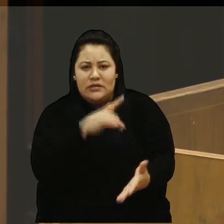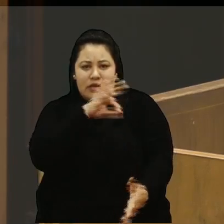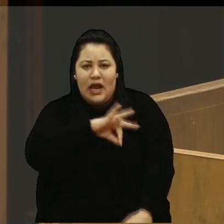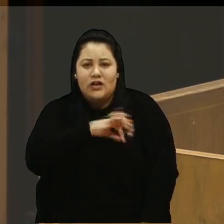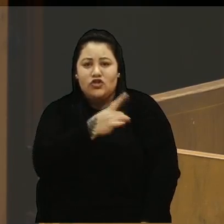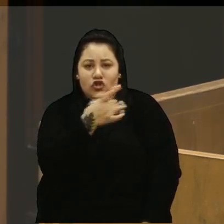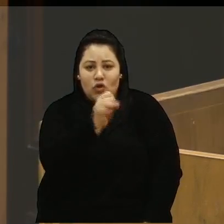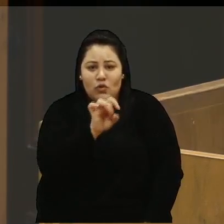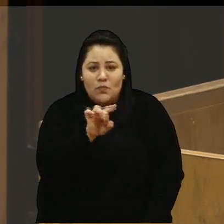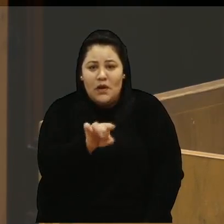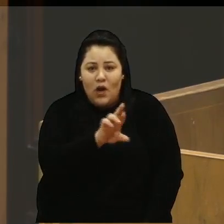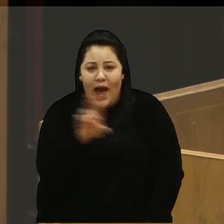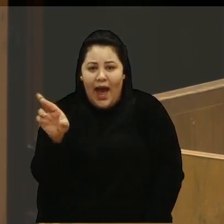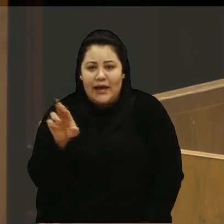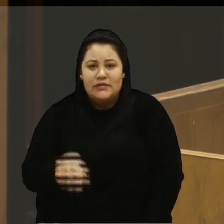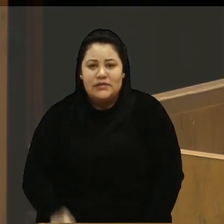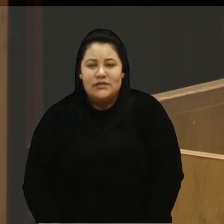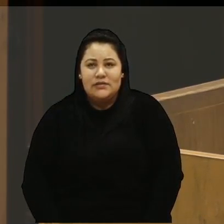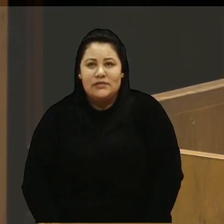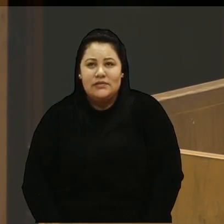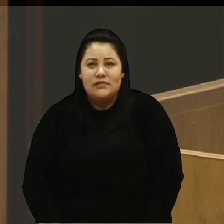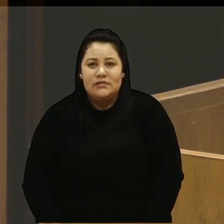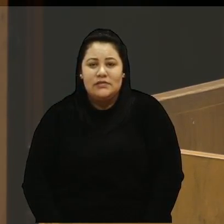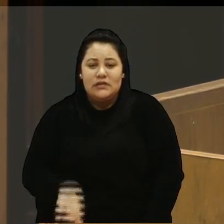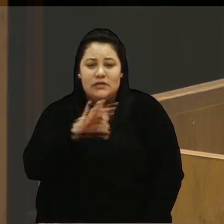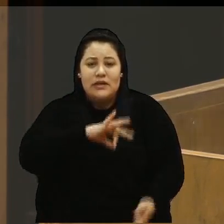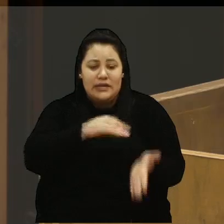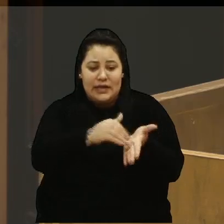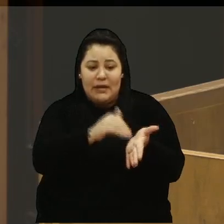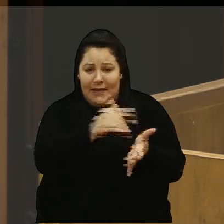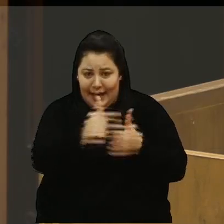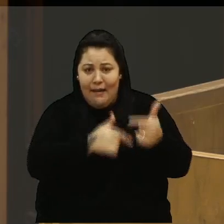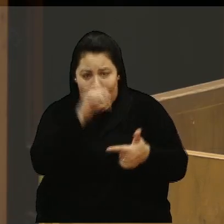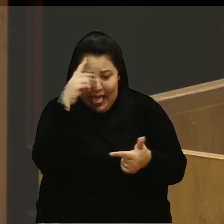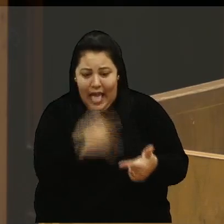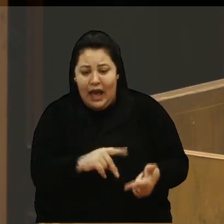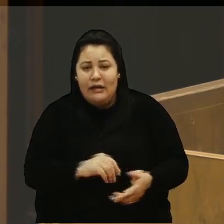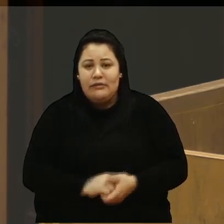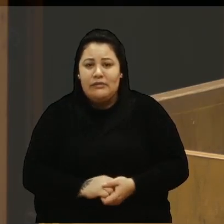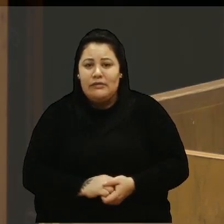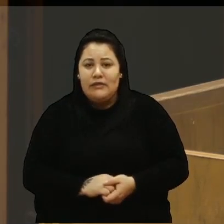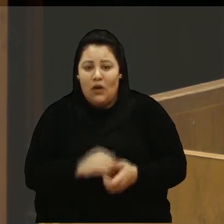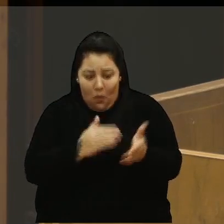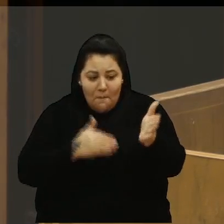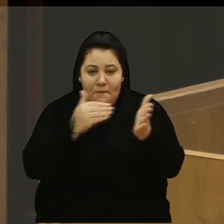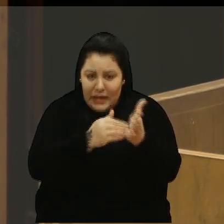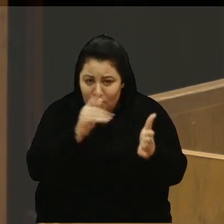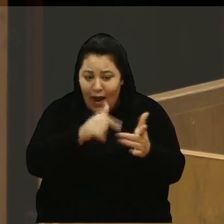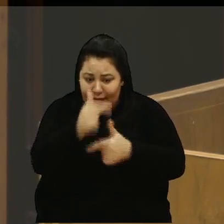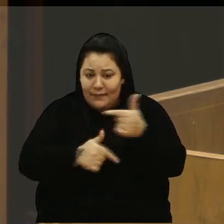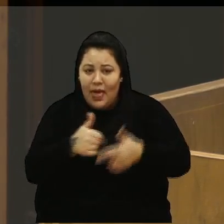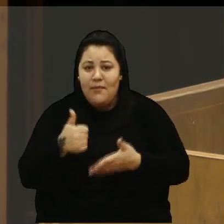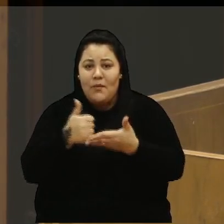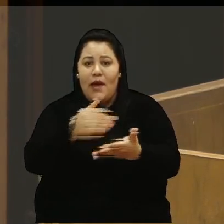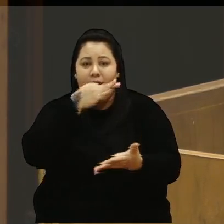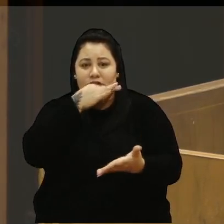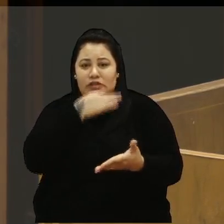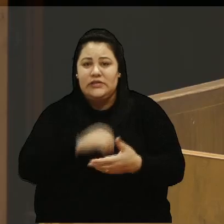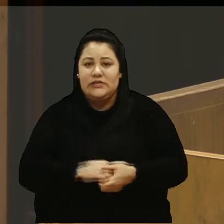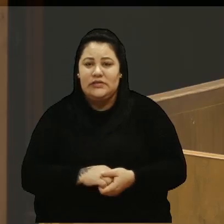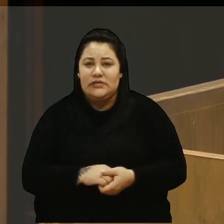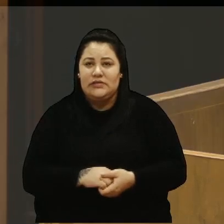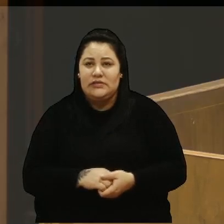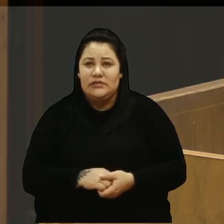reais, um salário de secretário para trabalhar. Então, o mínimo é trabalhar para o Caxias do Sul. E aí quando eu